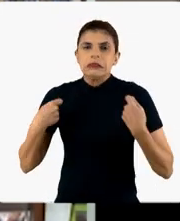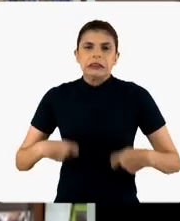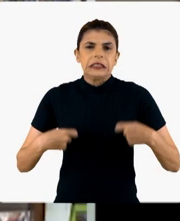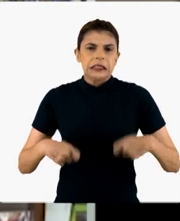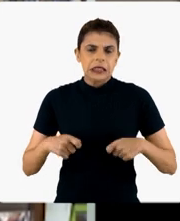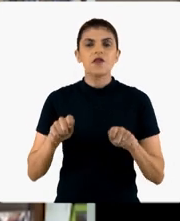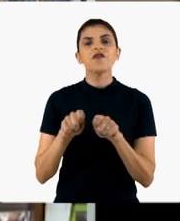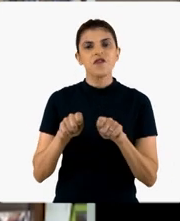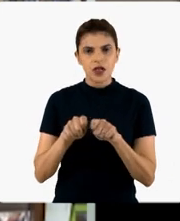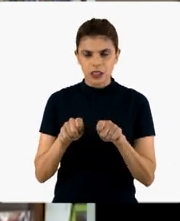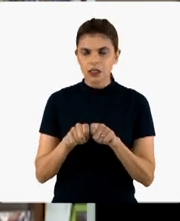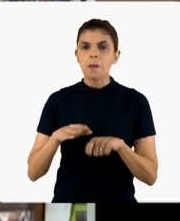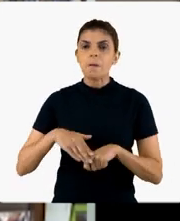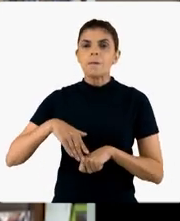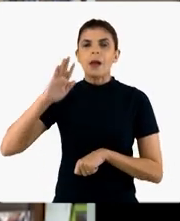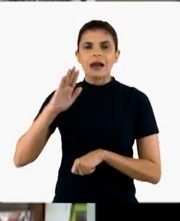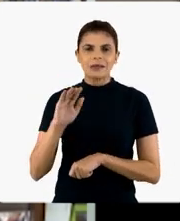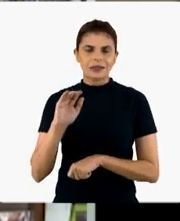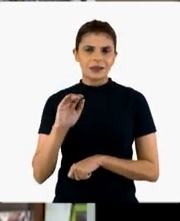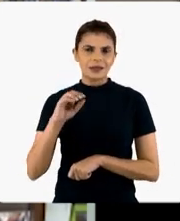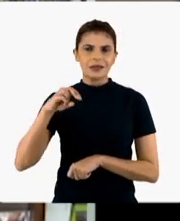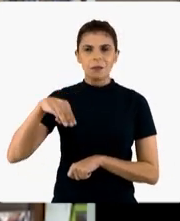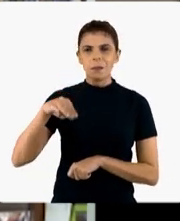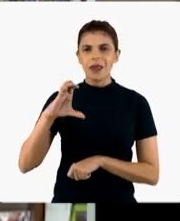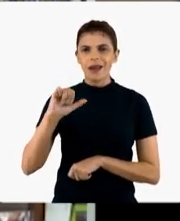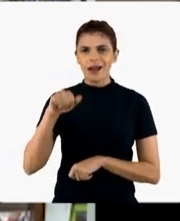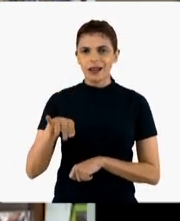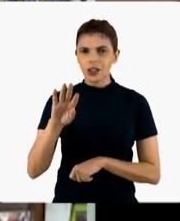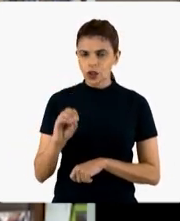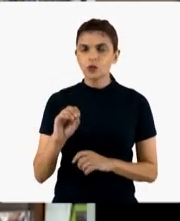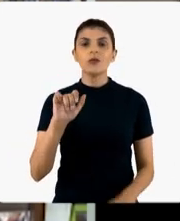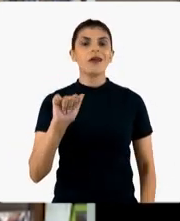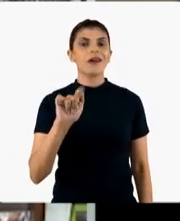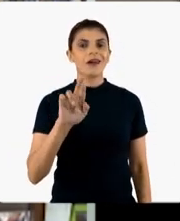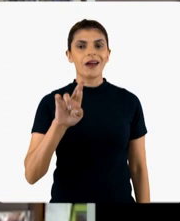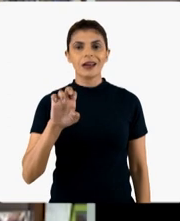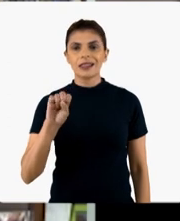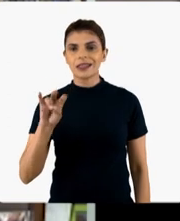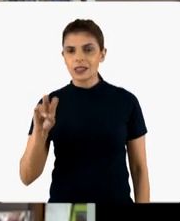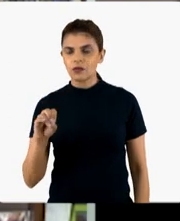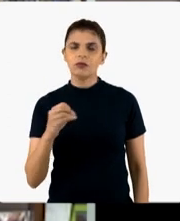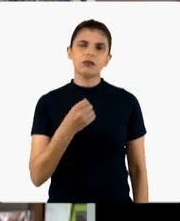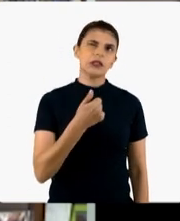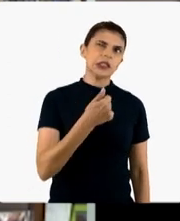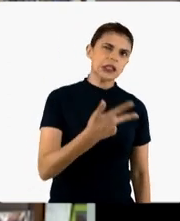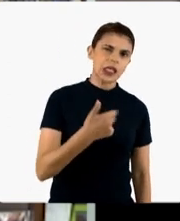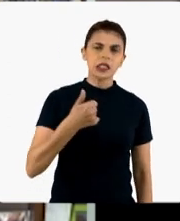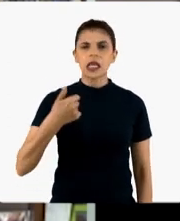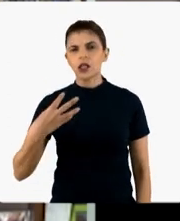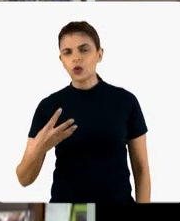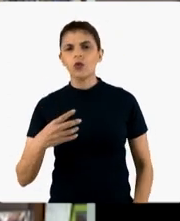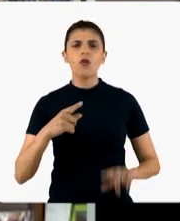por uma necessidade de uma manobra de recrutamento mais agressiva, sempre respeitando uma drive impression em torno de 13,